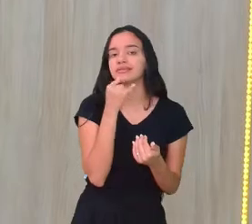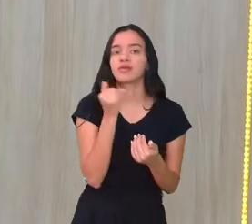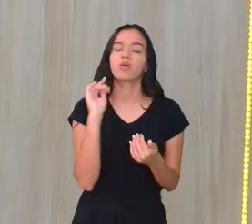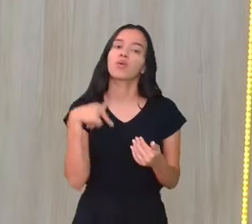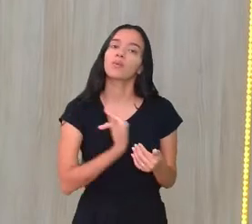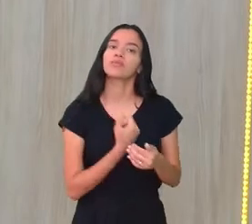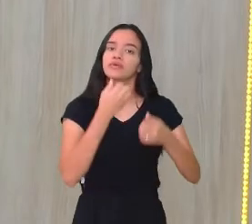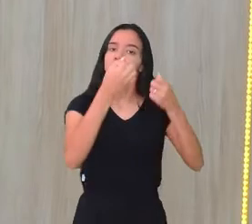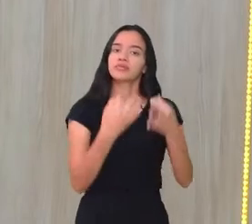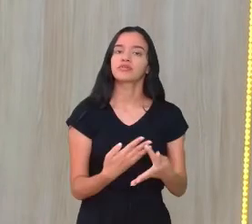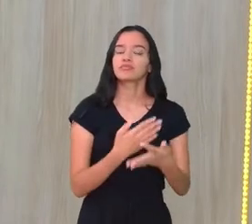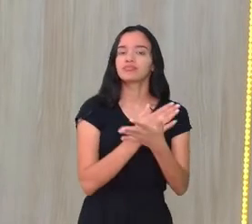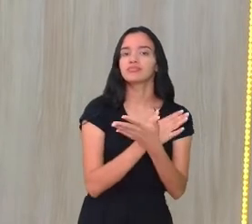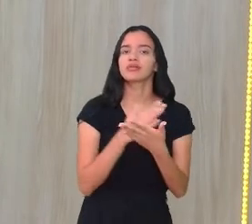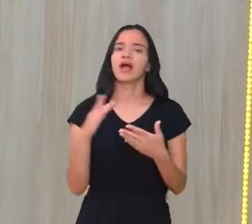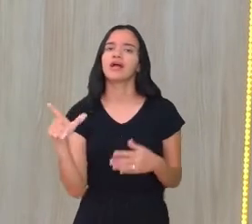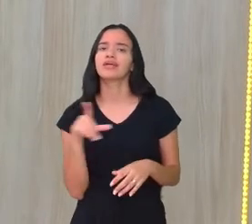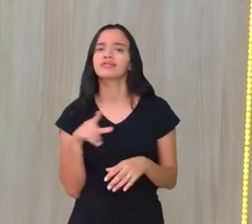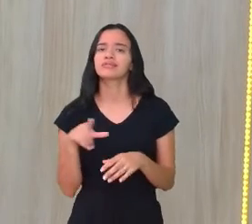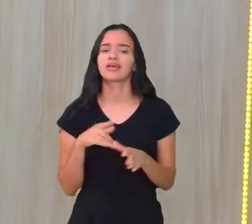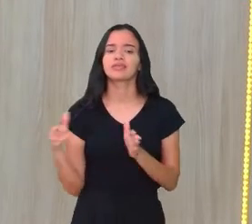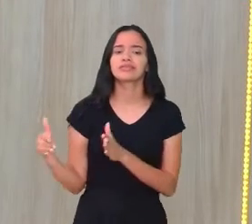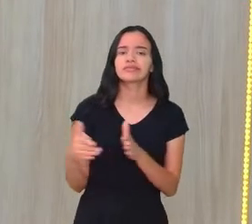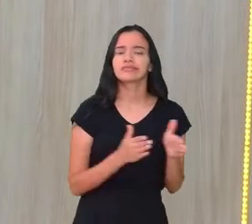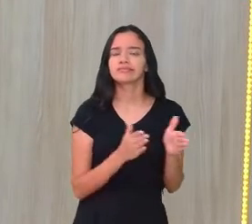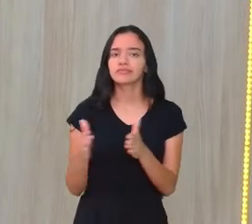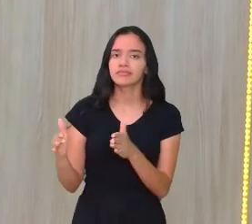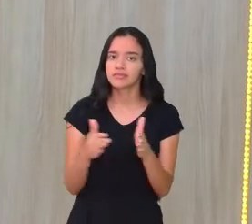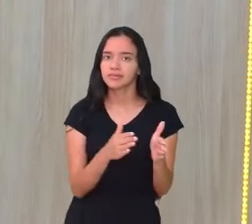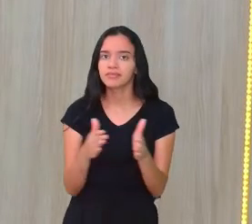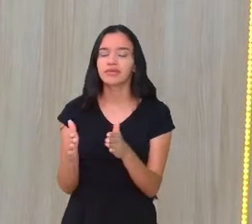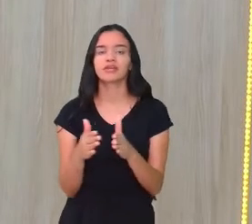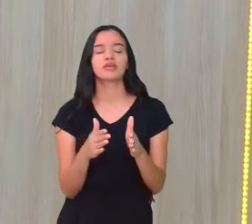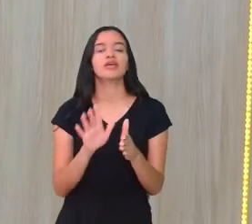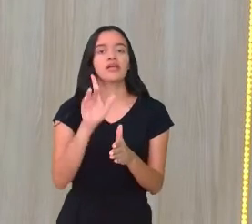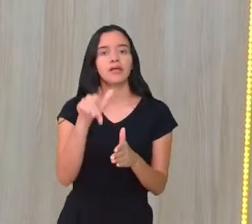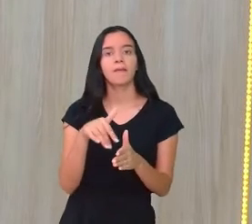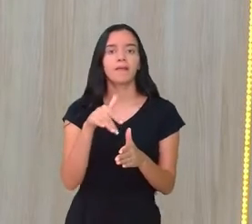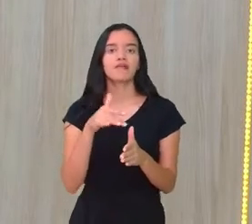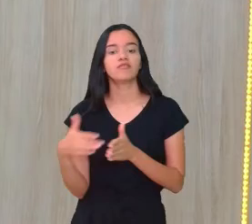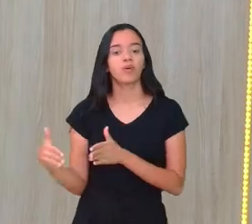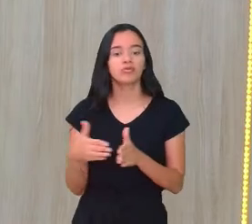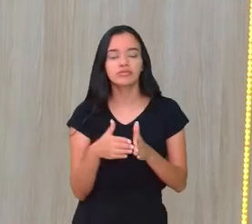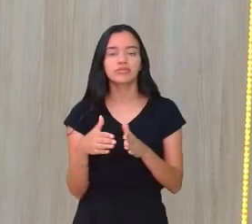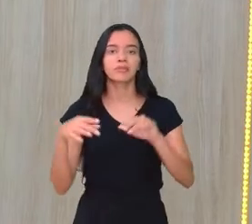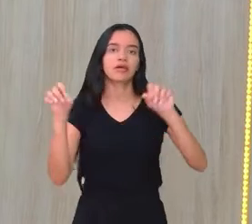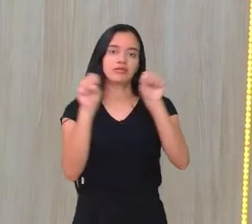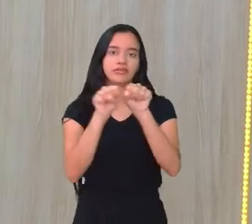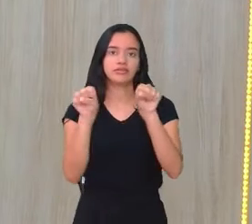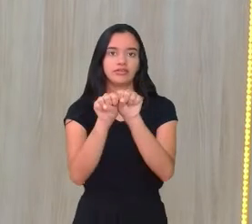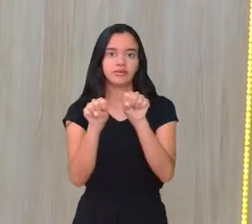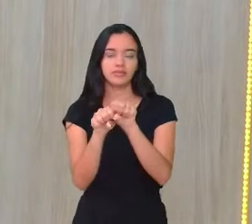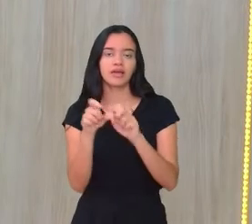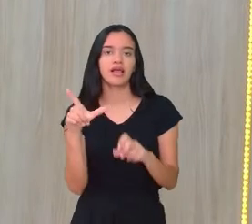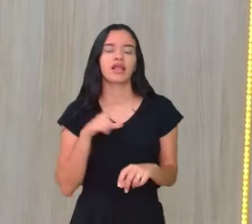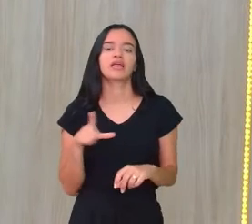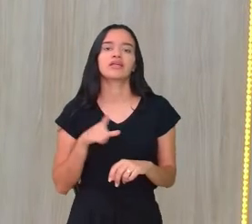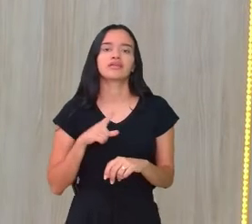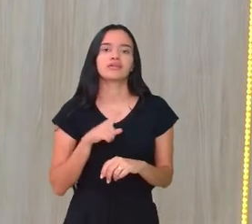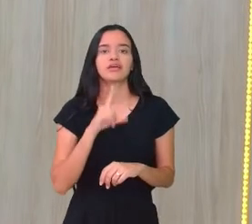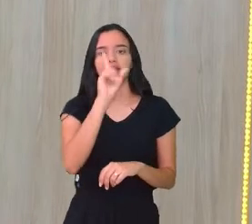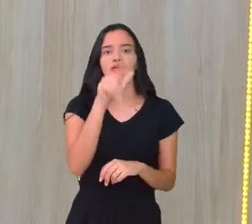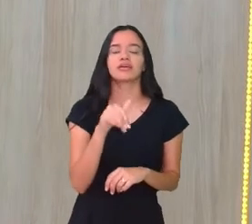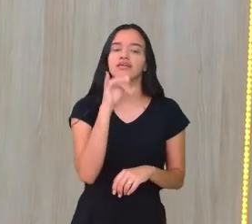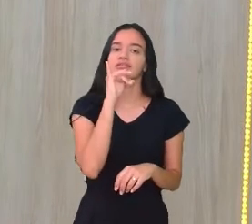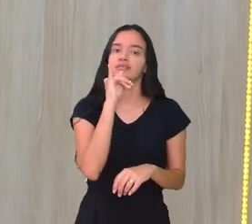gente falou no começo da aula, existem esses canais, né? Os canais, eles vão seguir para um sistema que tem, em alguma medida,